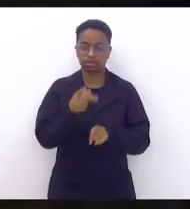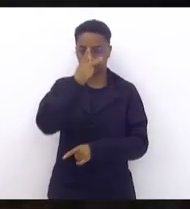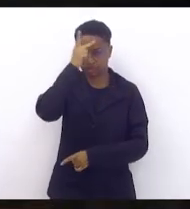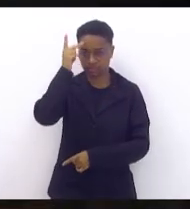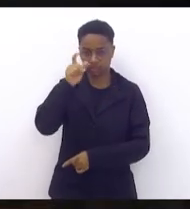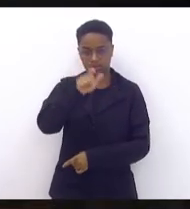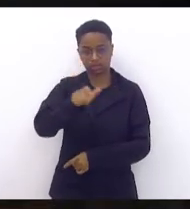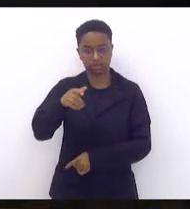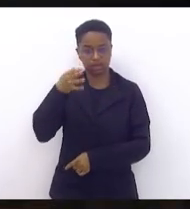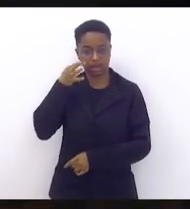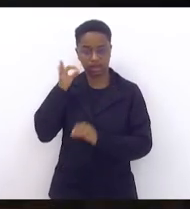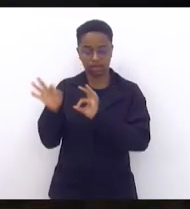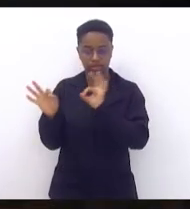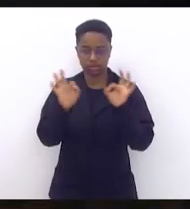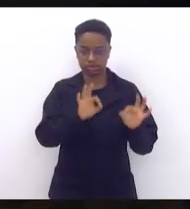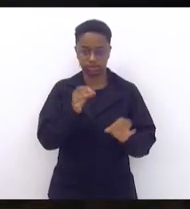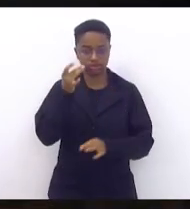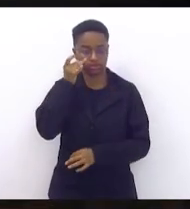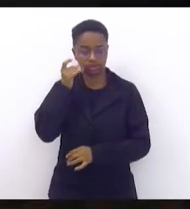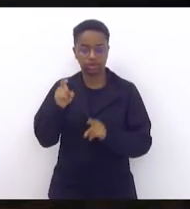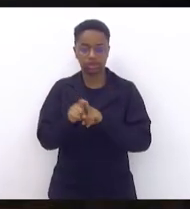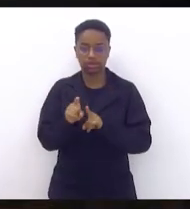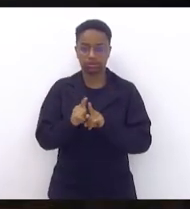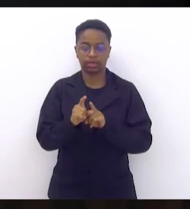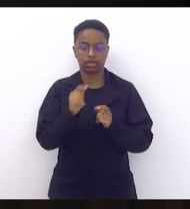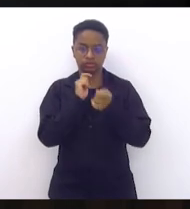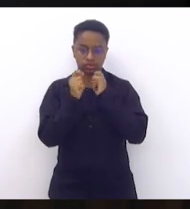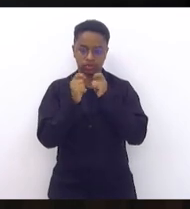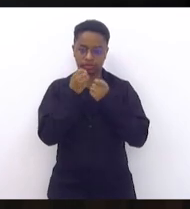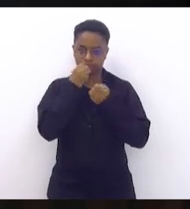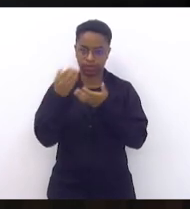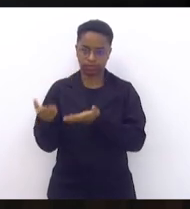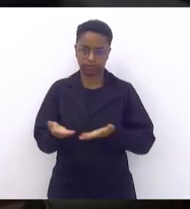presente, imprensa, sejam todos bem-vindos.